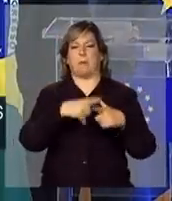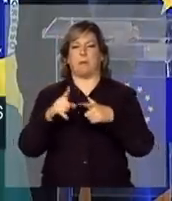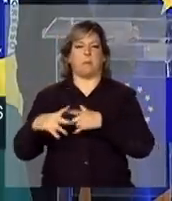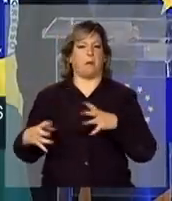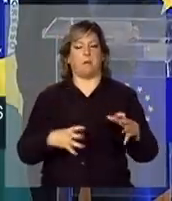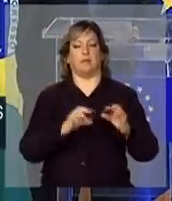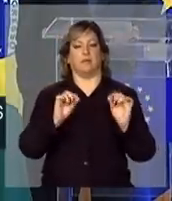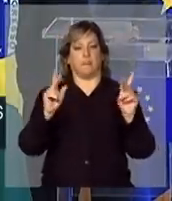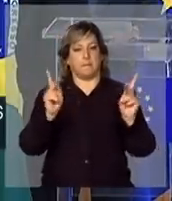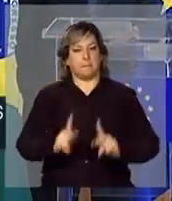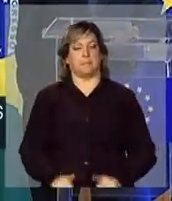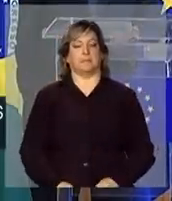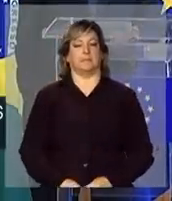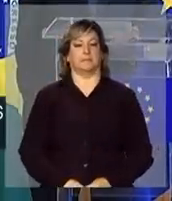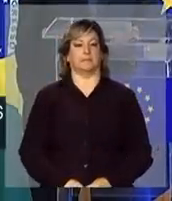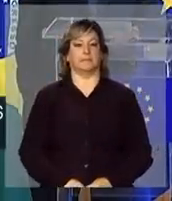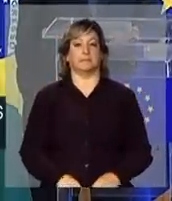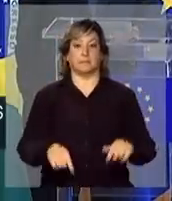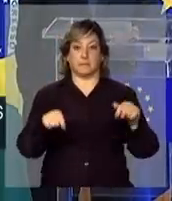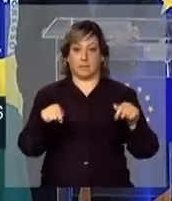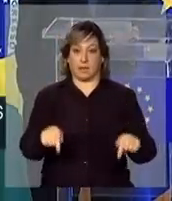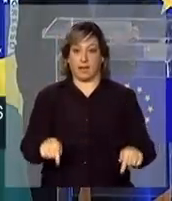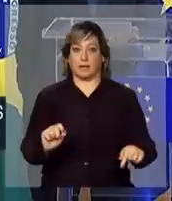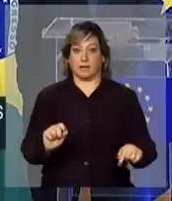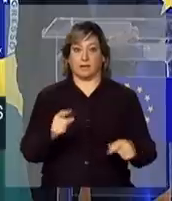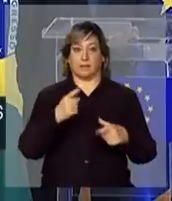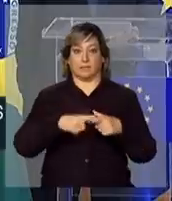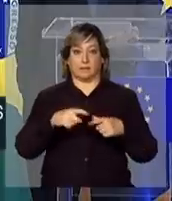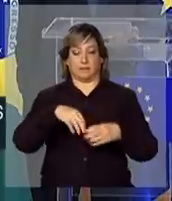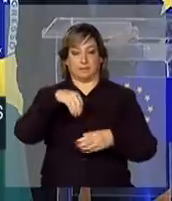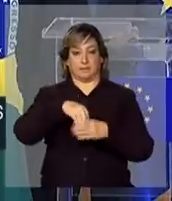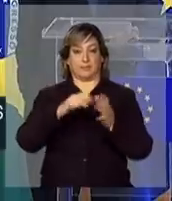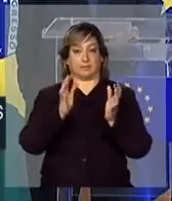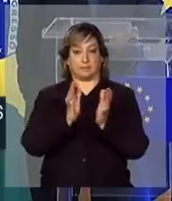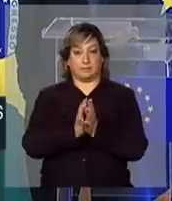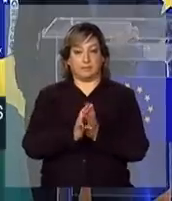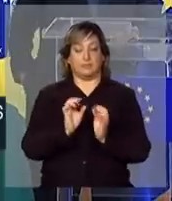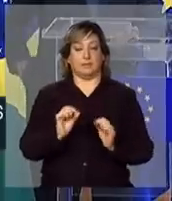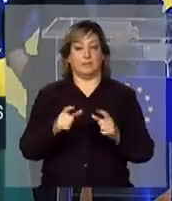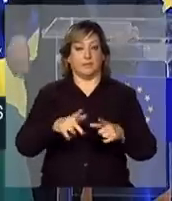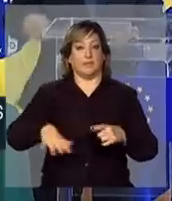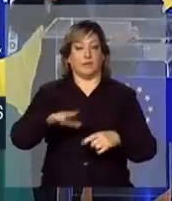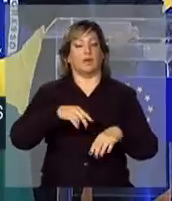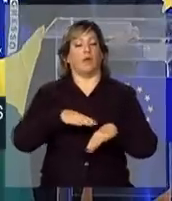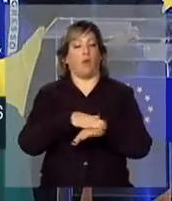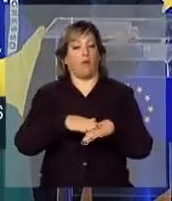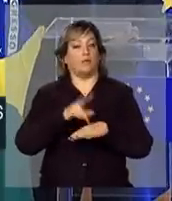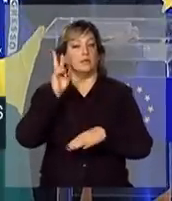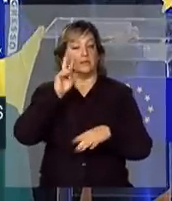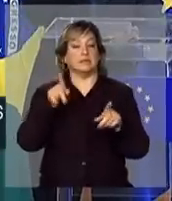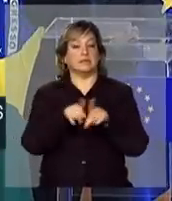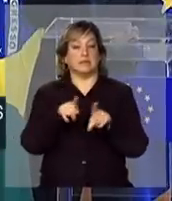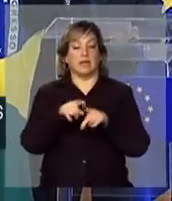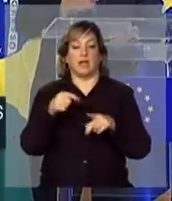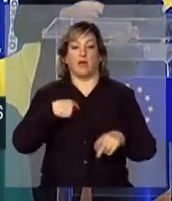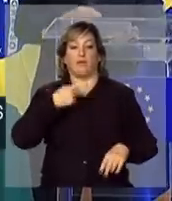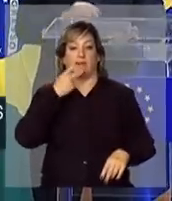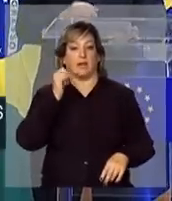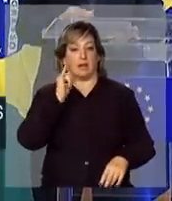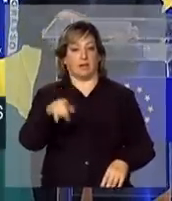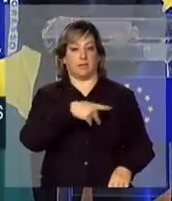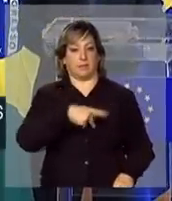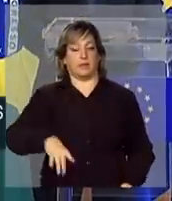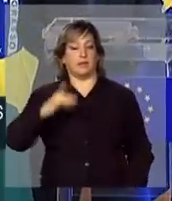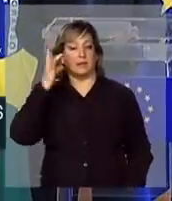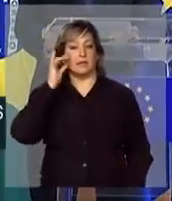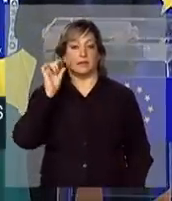mútuas. A situação no Sahel também foi tema de nossas tratativas hoje. Frisei à presidenta Dilma